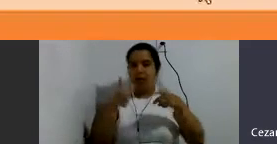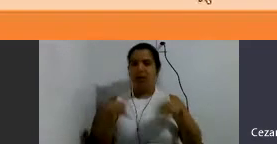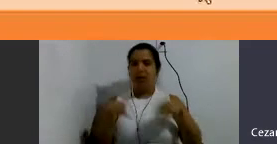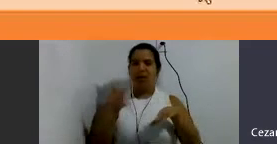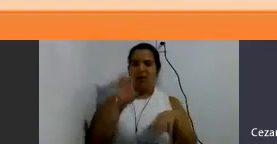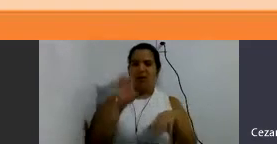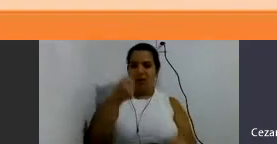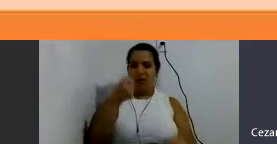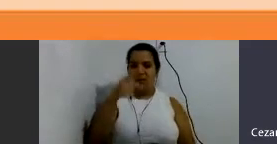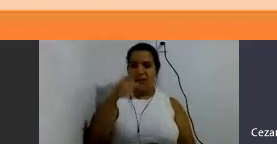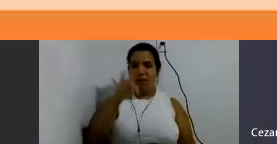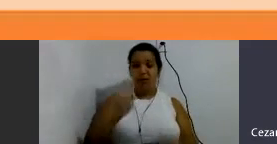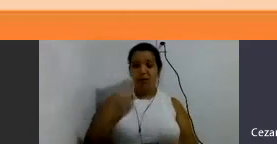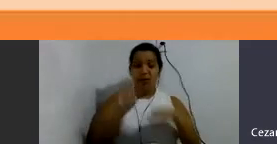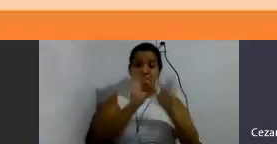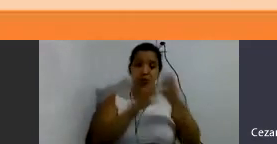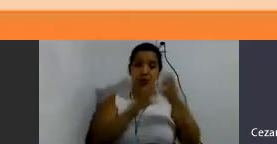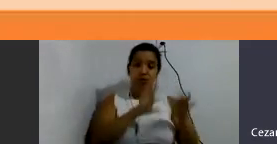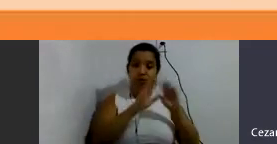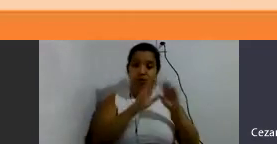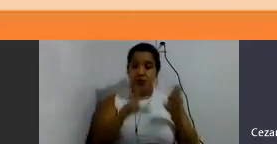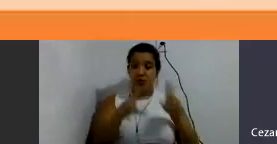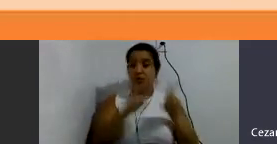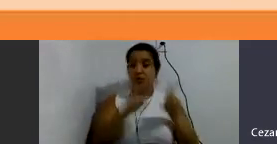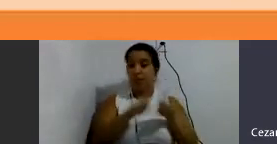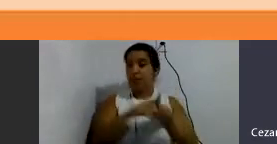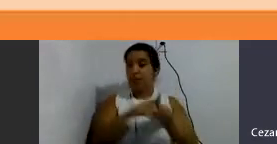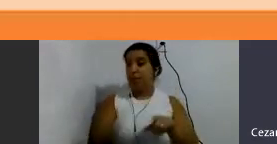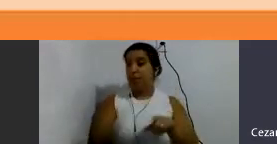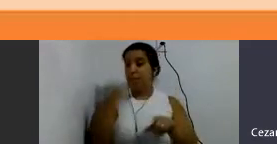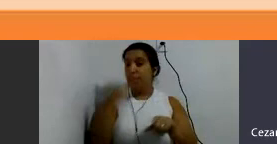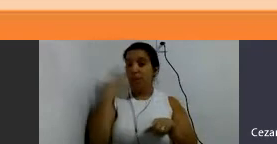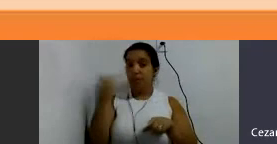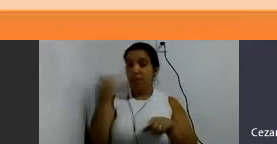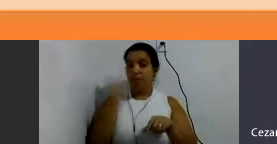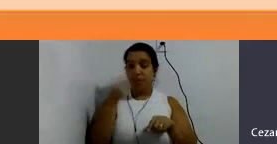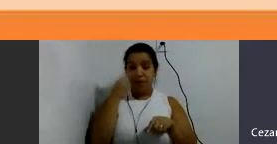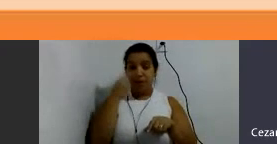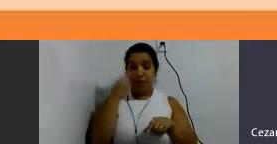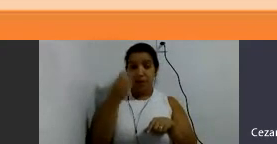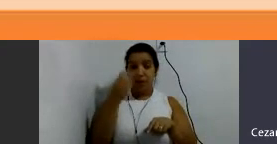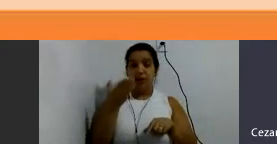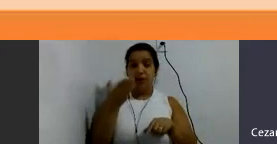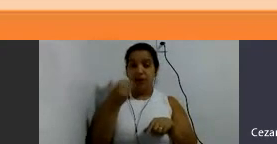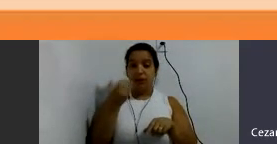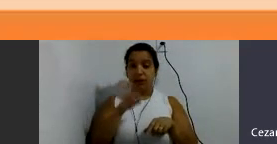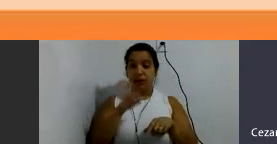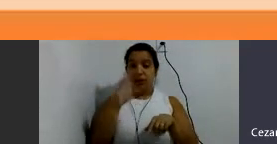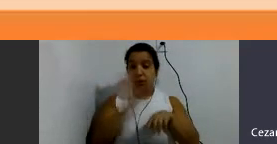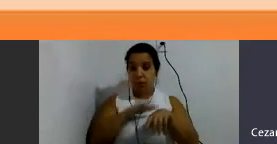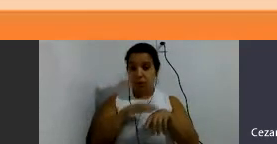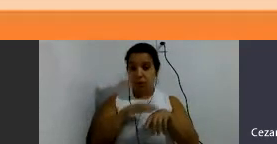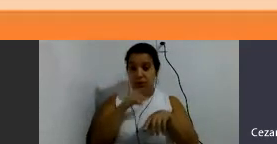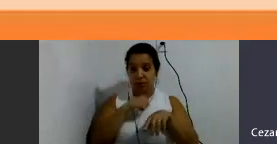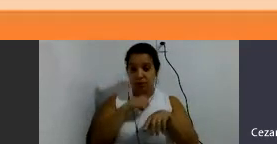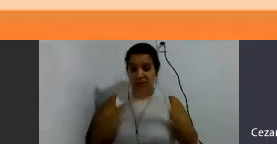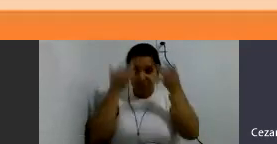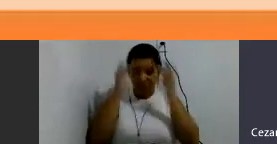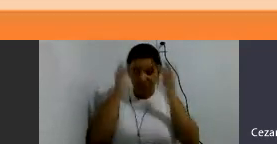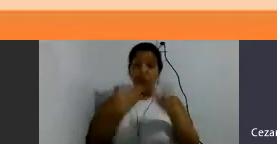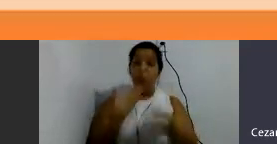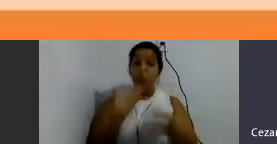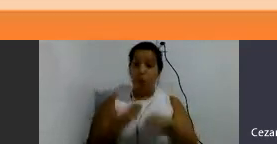diferentes morfologias. Mas o que é importante para a gente? Ver quando a gente tem um parasito. Não sabe qual que é